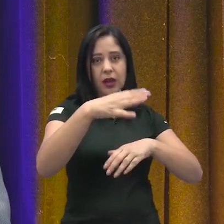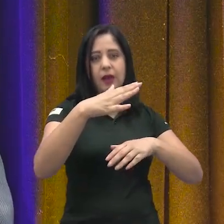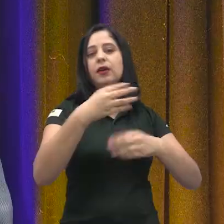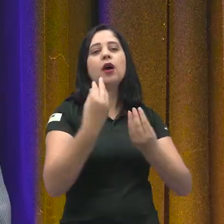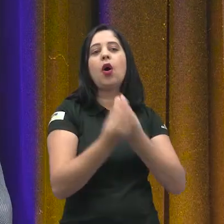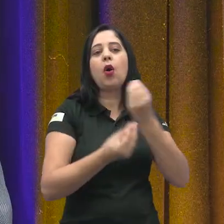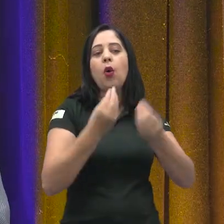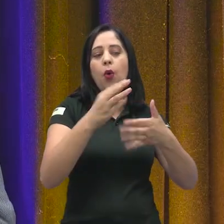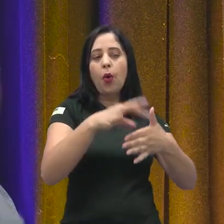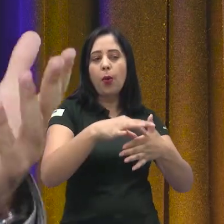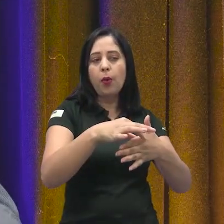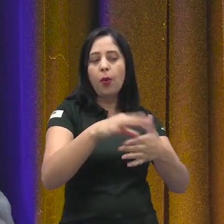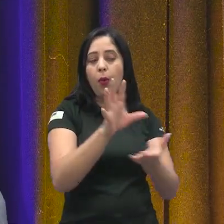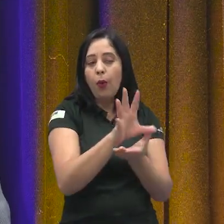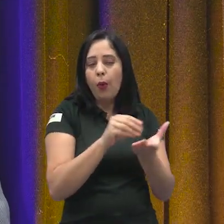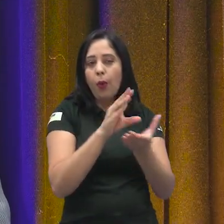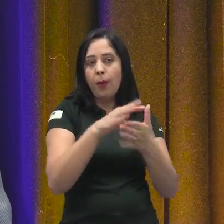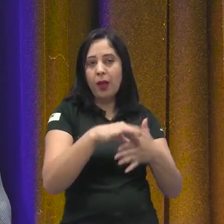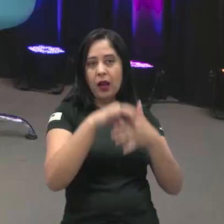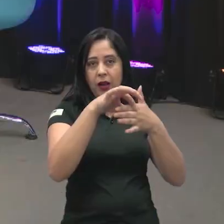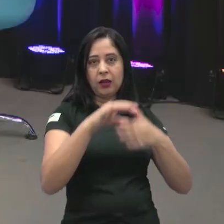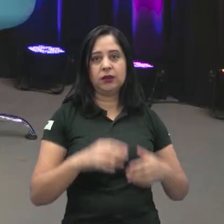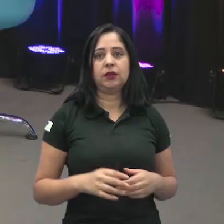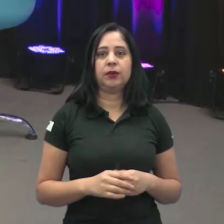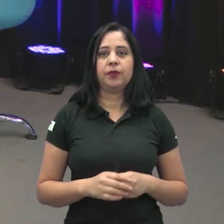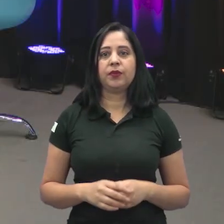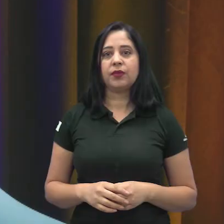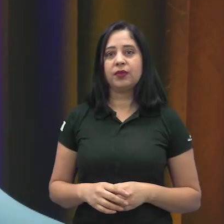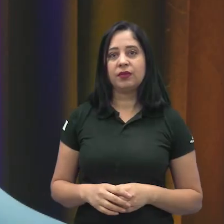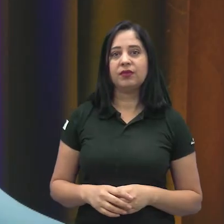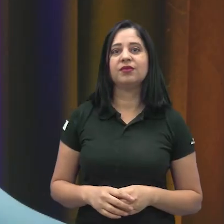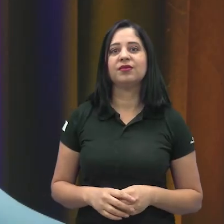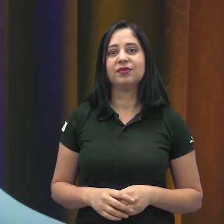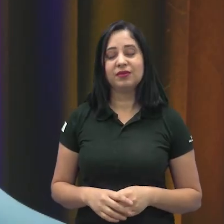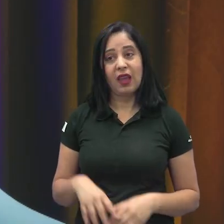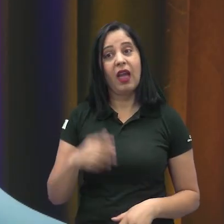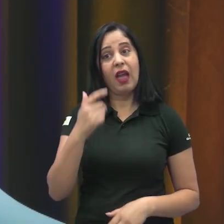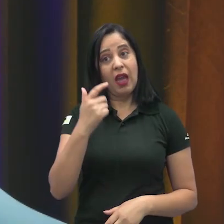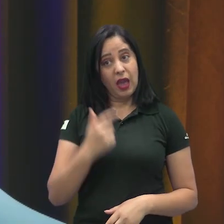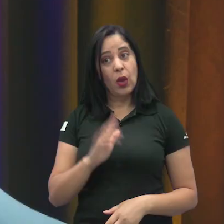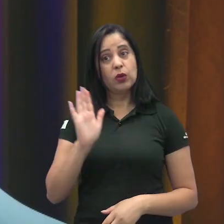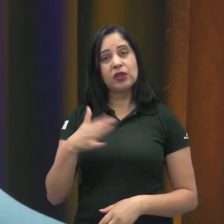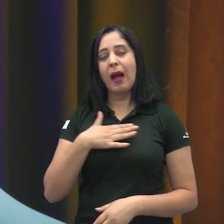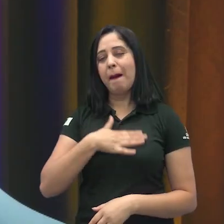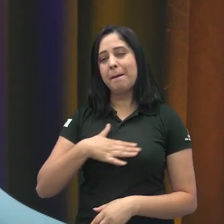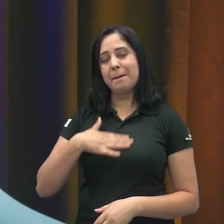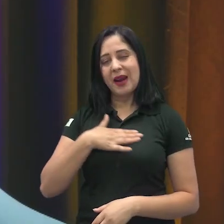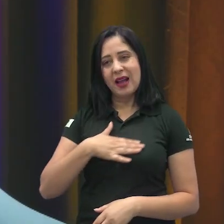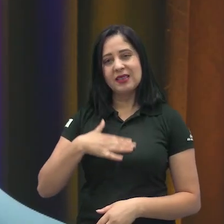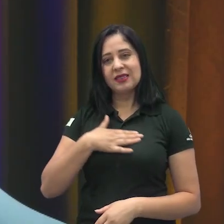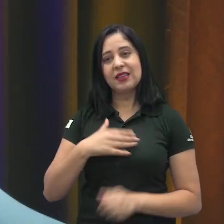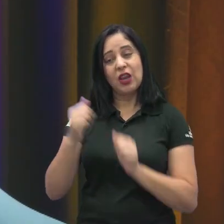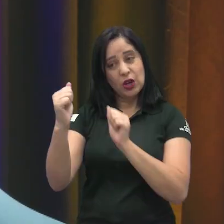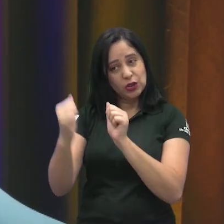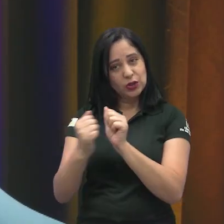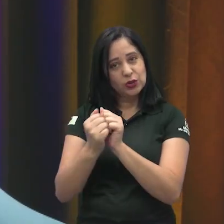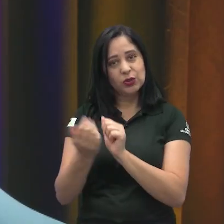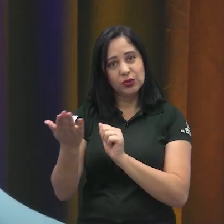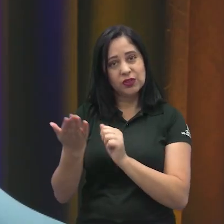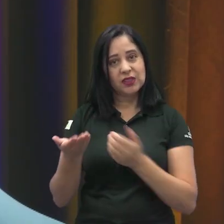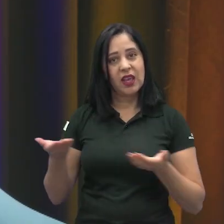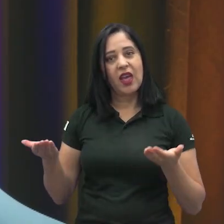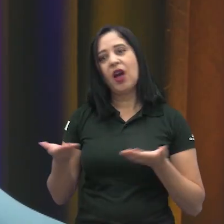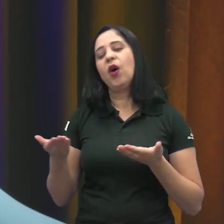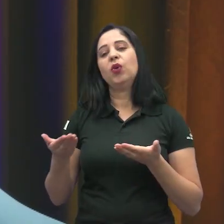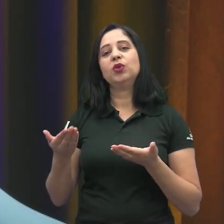melhor gestão das suas empresas e seus negócios. Eu que já tive o prazer enorme de estar com o Danilo sendo entrevistada e hoje a gente vai trocar